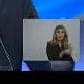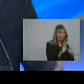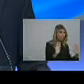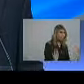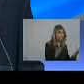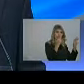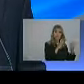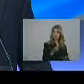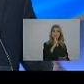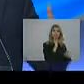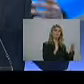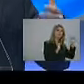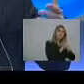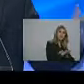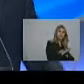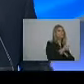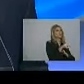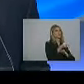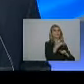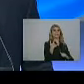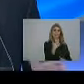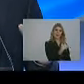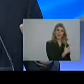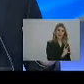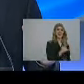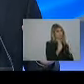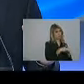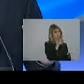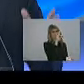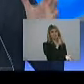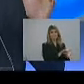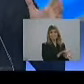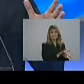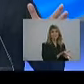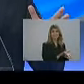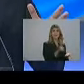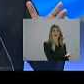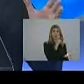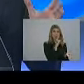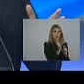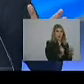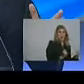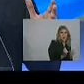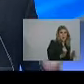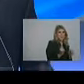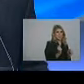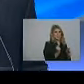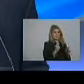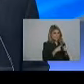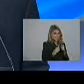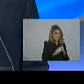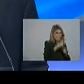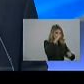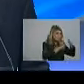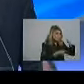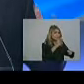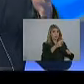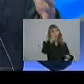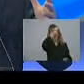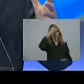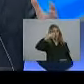de esportes para uma cidade mais saudável, porque, no fundo, gerenciar uma cidade é pouco. O papel de um prefeito